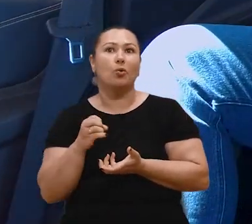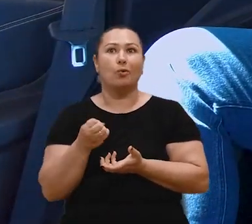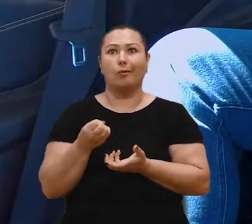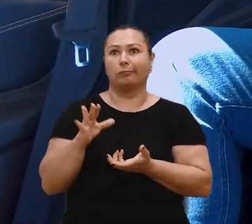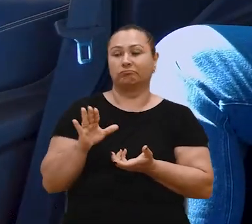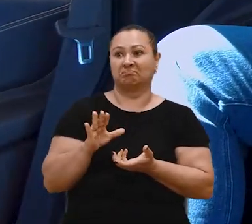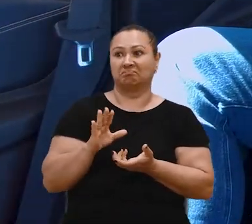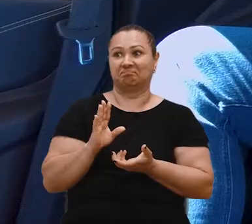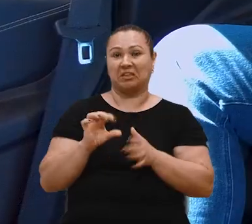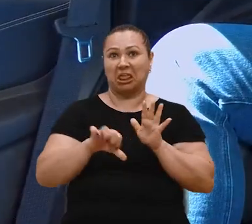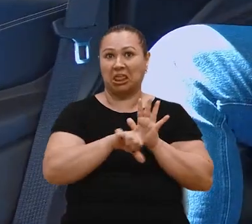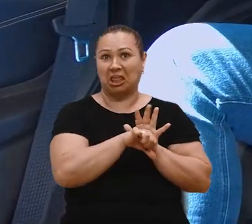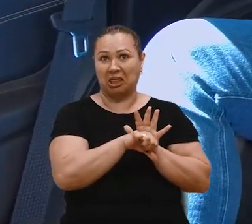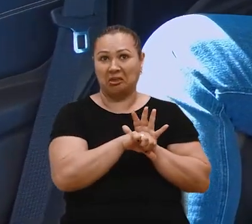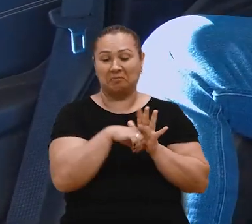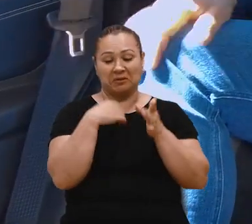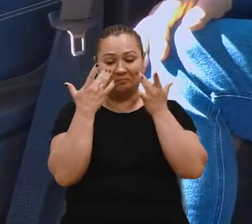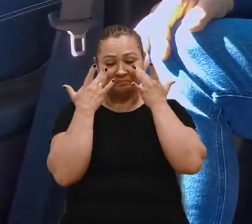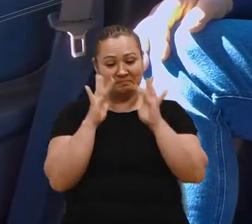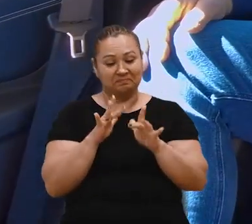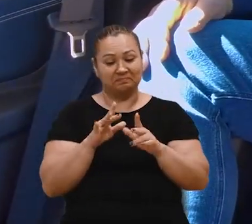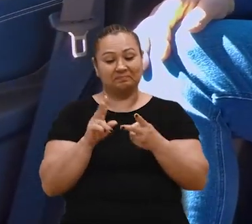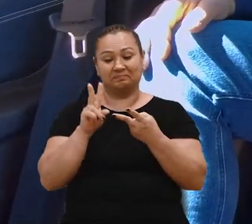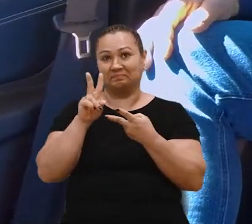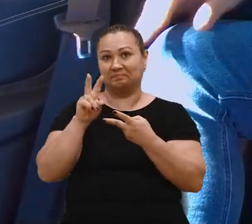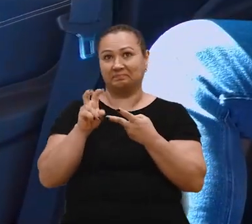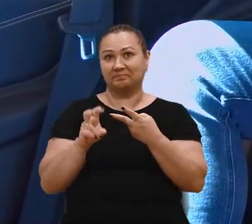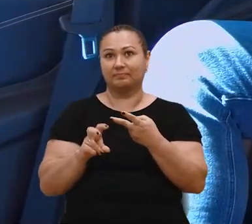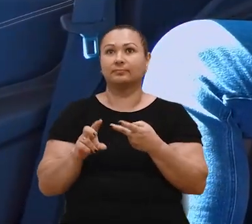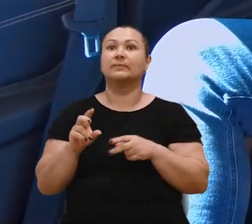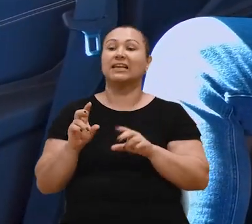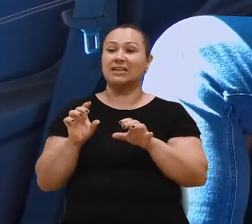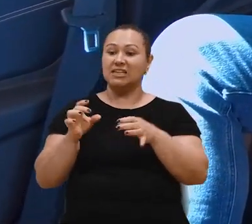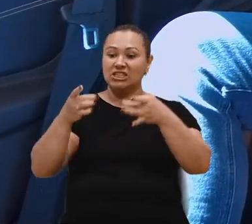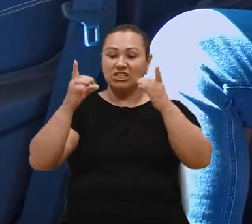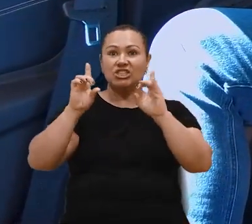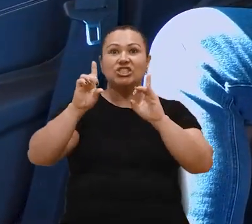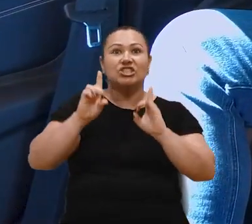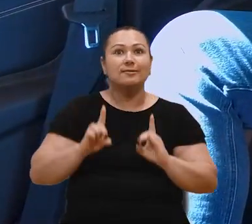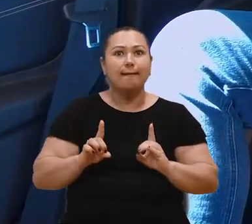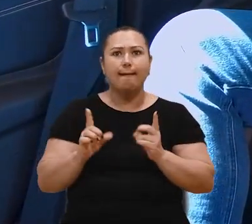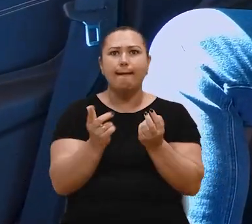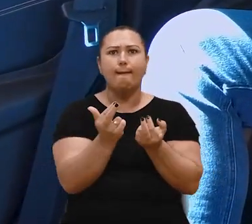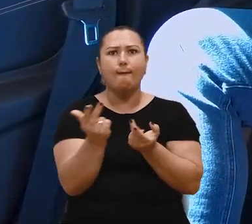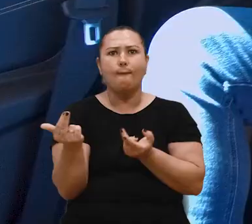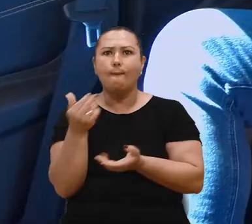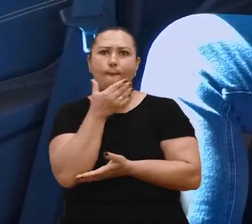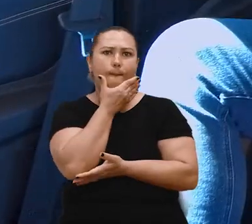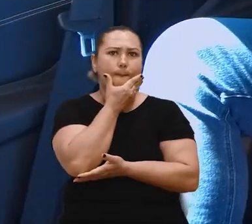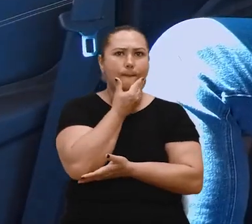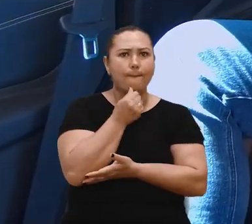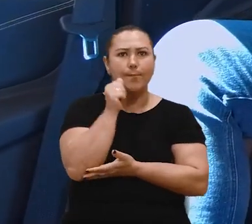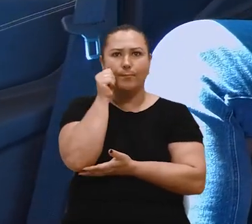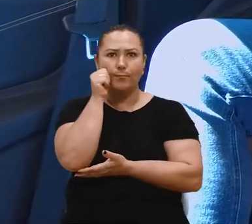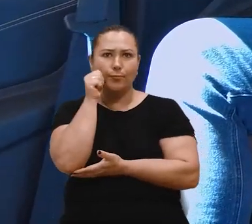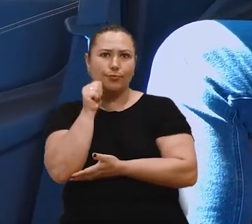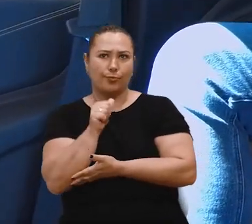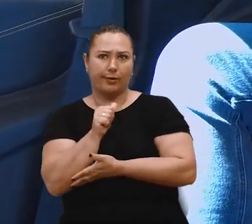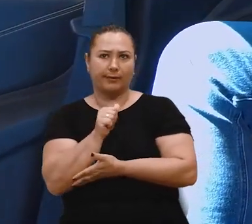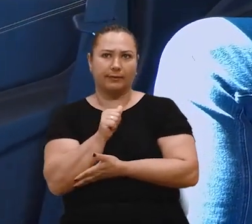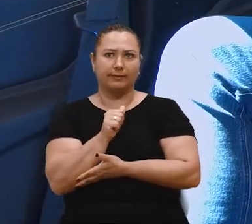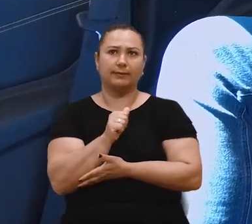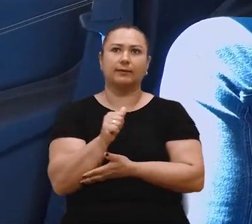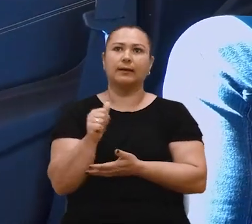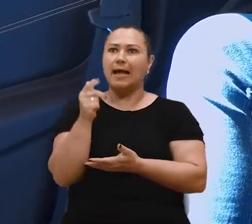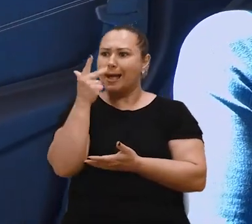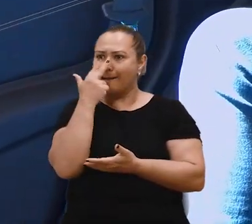crime, né? Mas a questão é a seguinte, ó, a questão dos direitos iguais para homens e mulheres, tá? Direitos